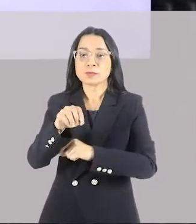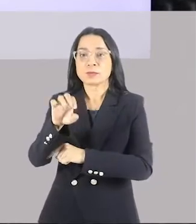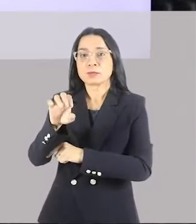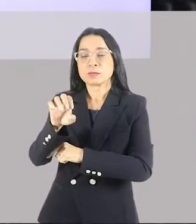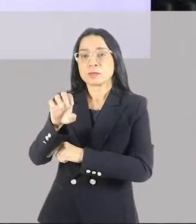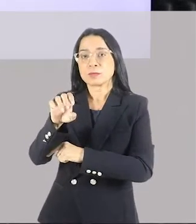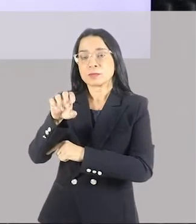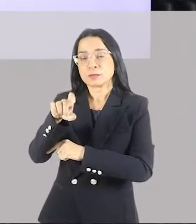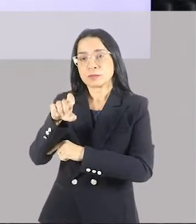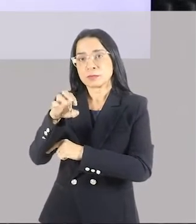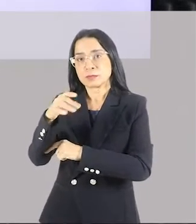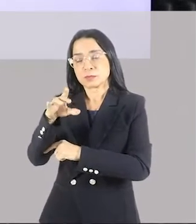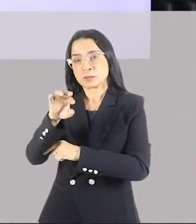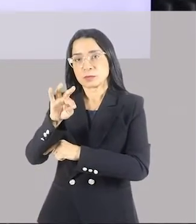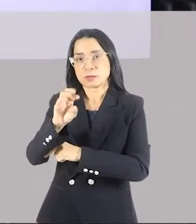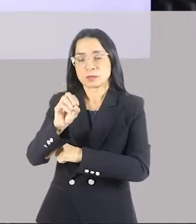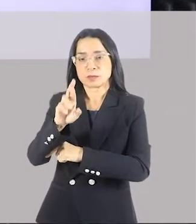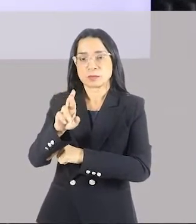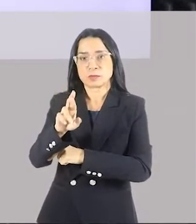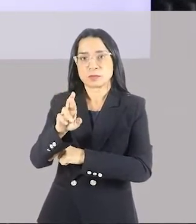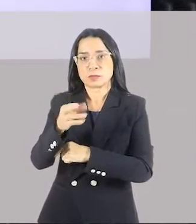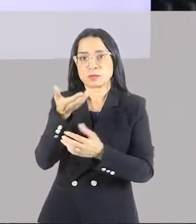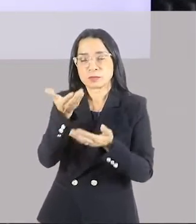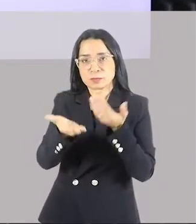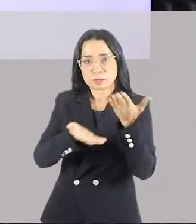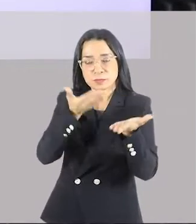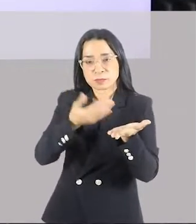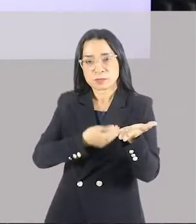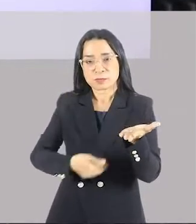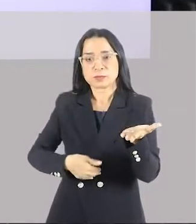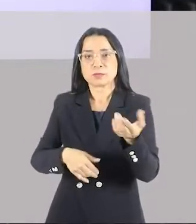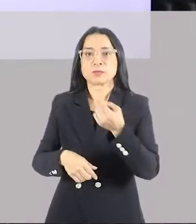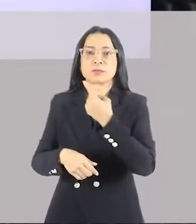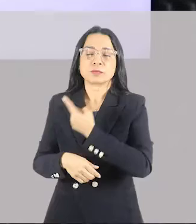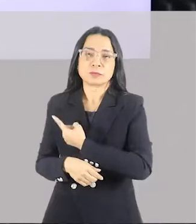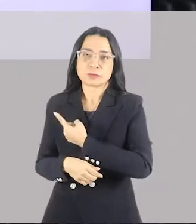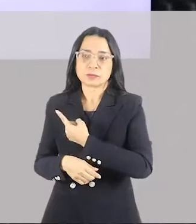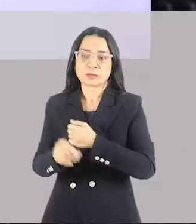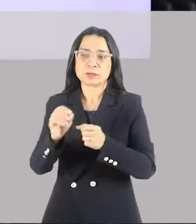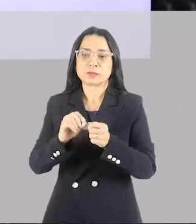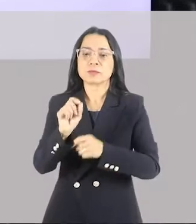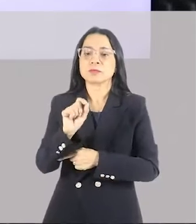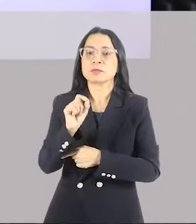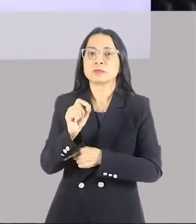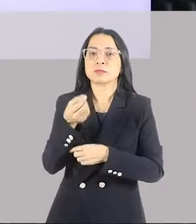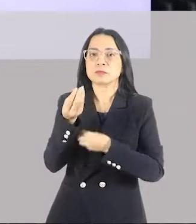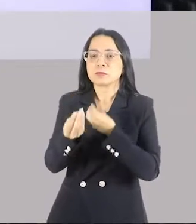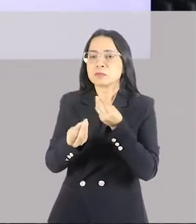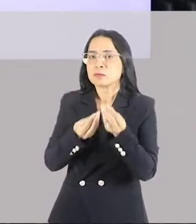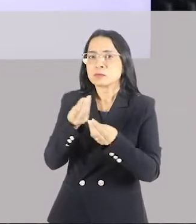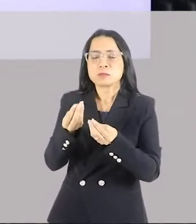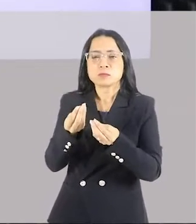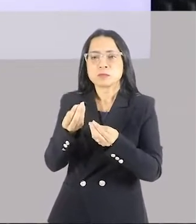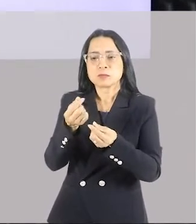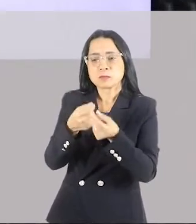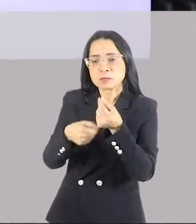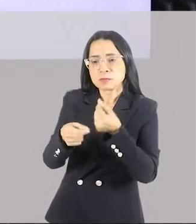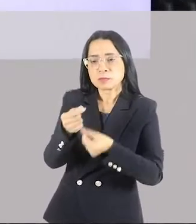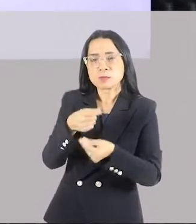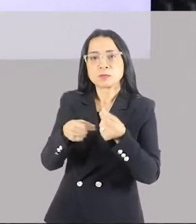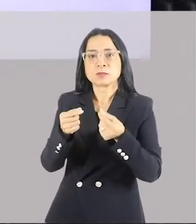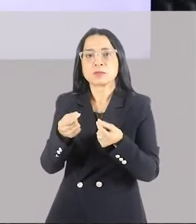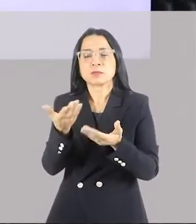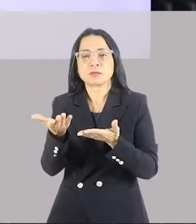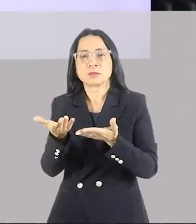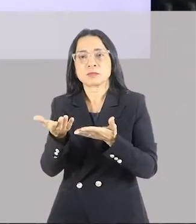executor. Então, o serviço público, nesse caso, será executado de forma negociada